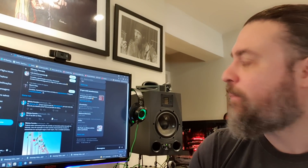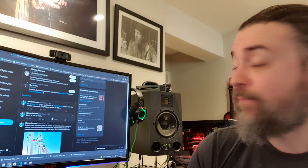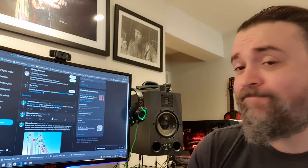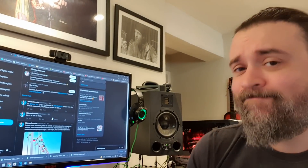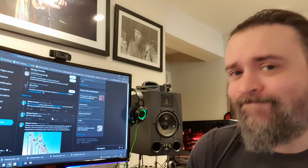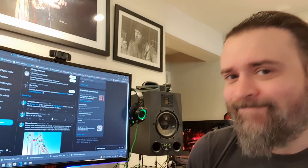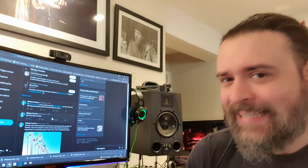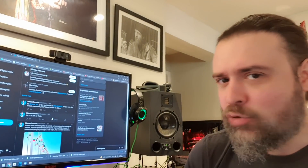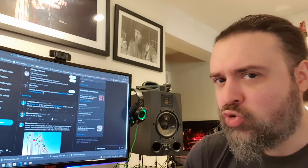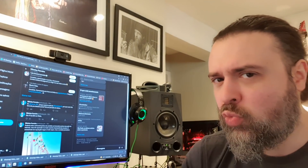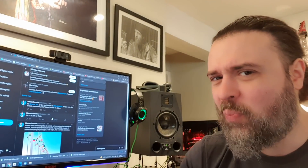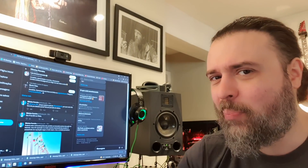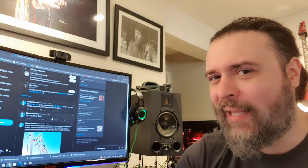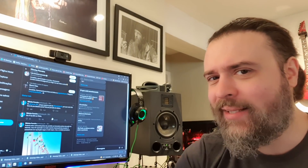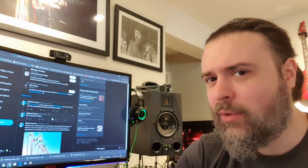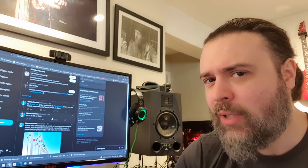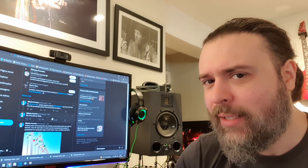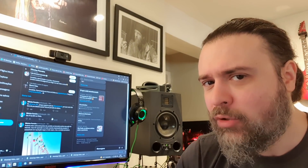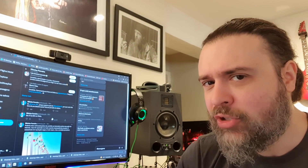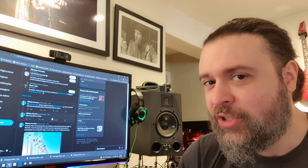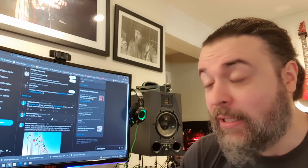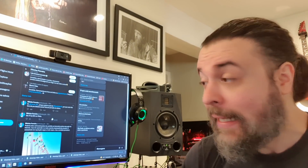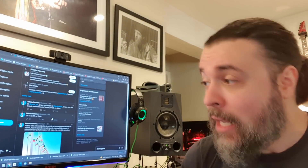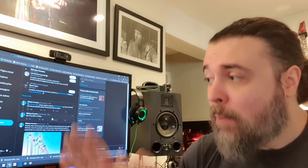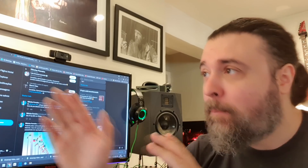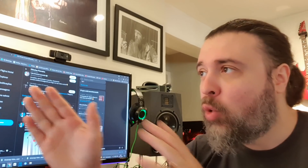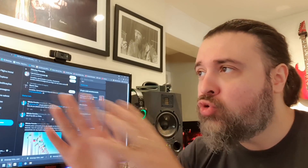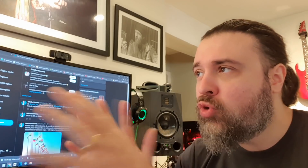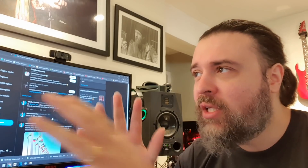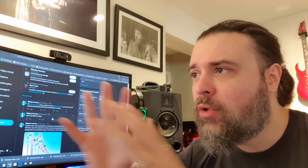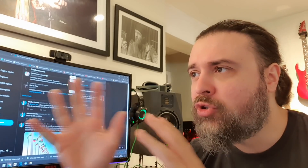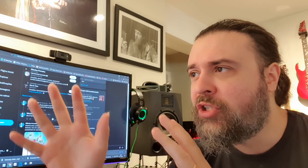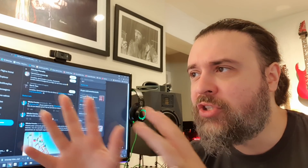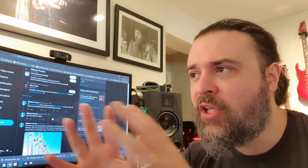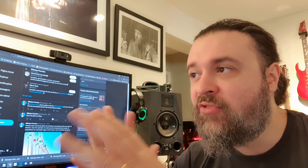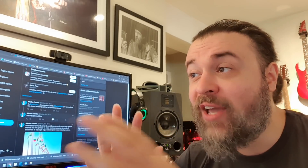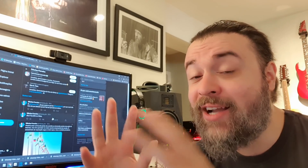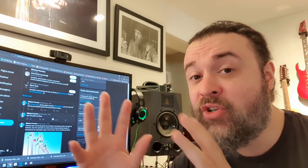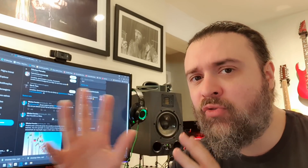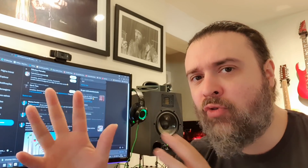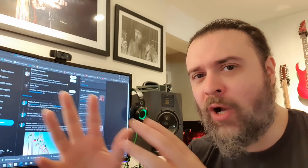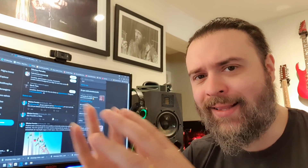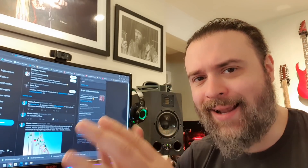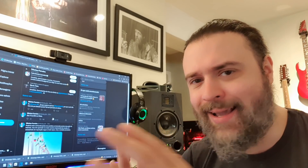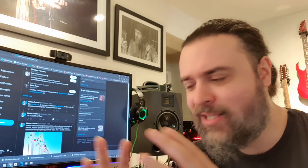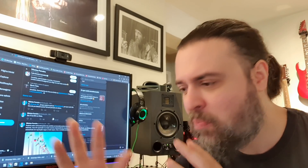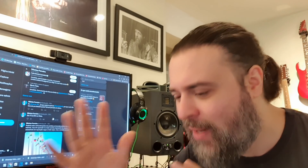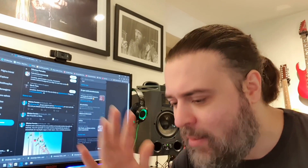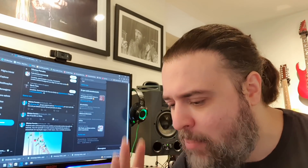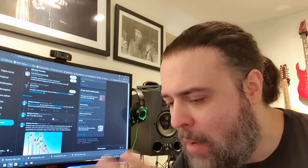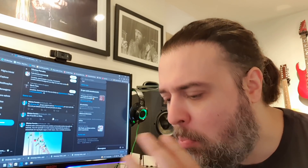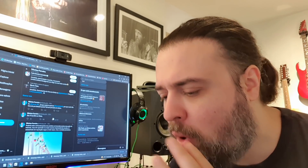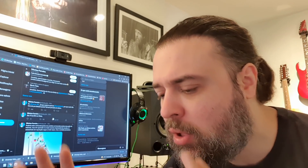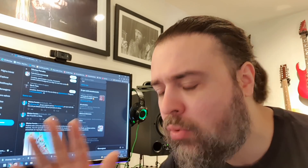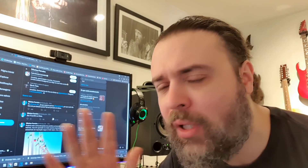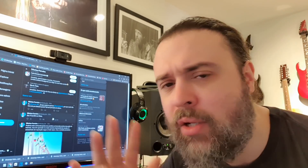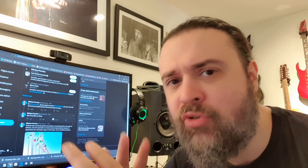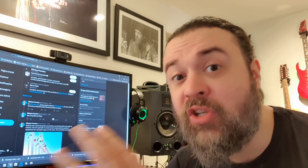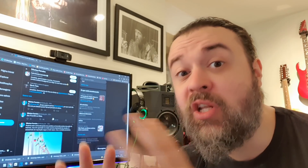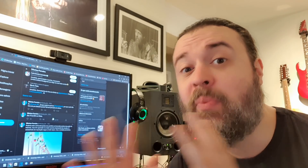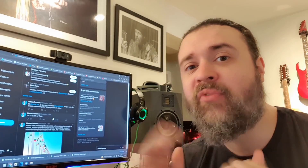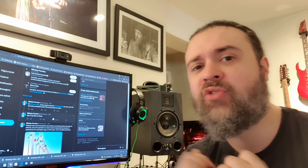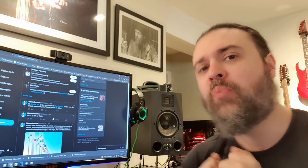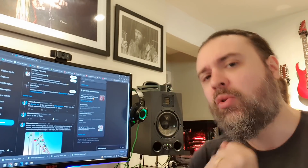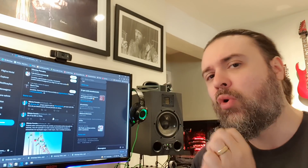Gentili, eu sou pet do Danilo Gentili. Pra onde o Danilo Gentili viaja, eu vou atrás pra lamber a bota do